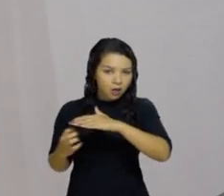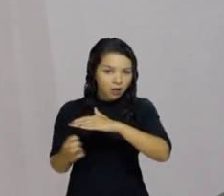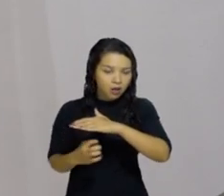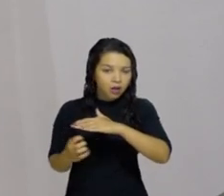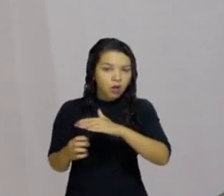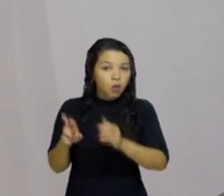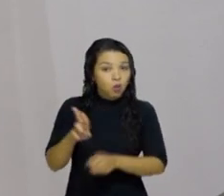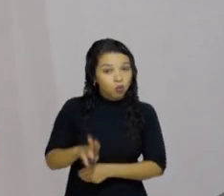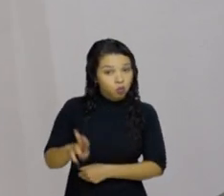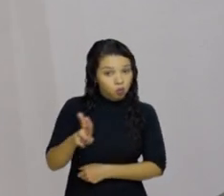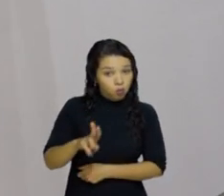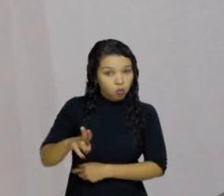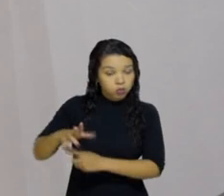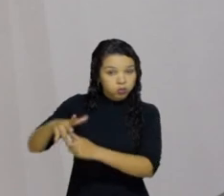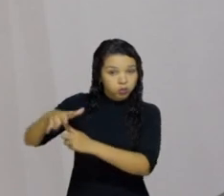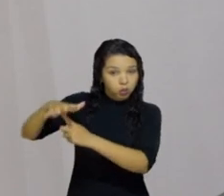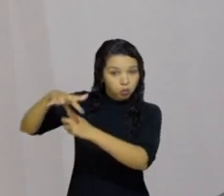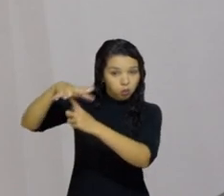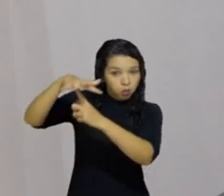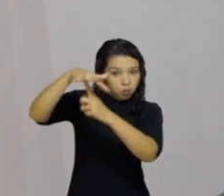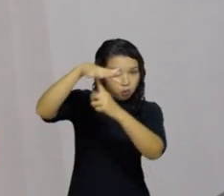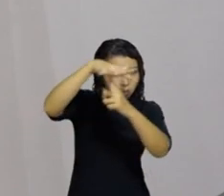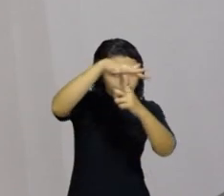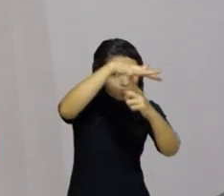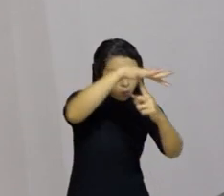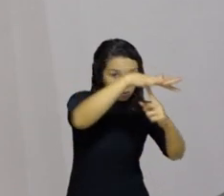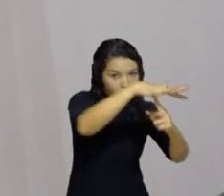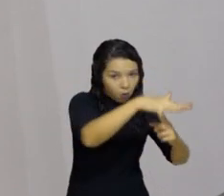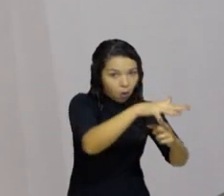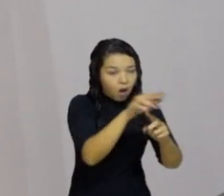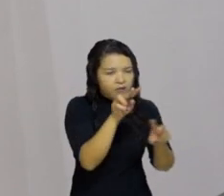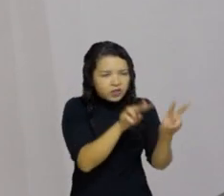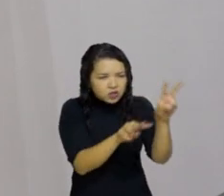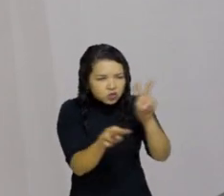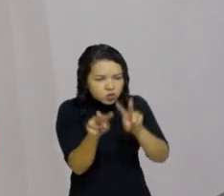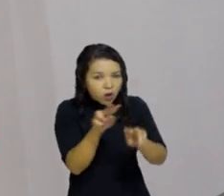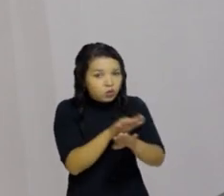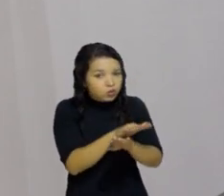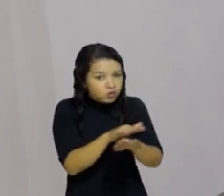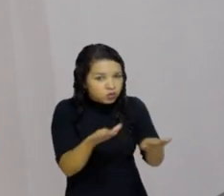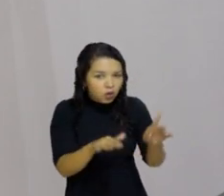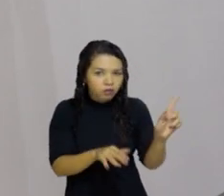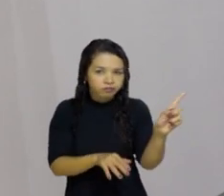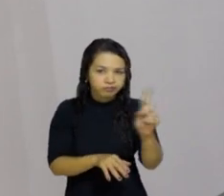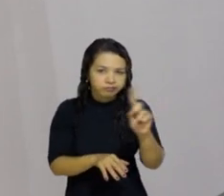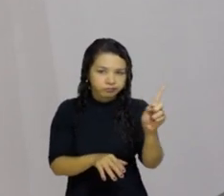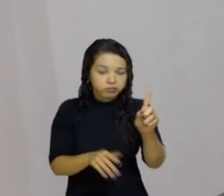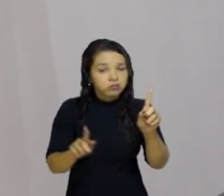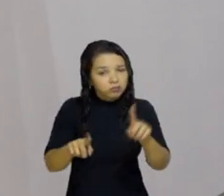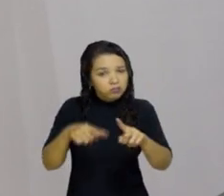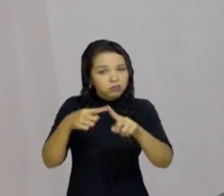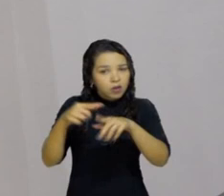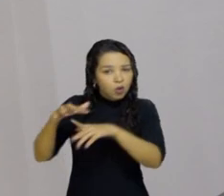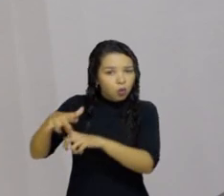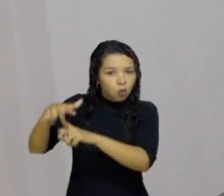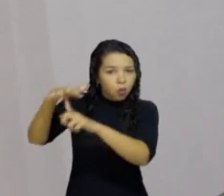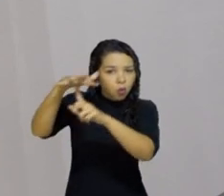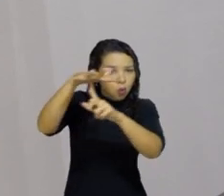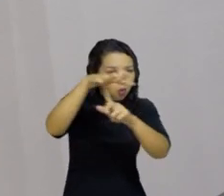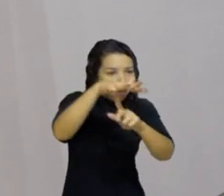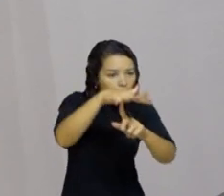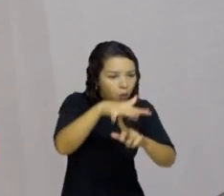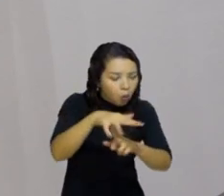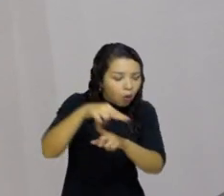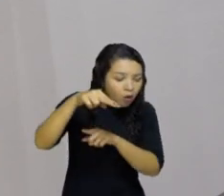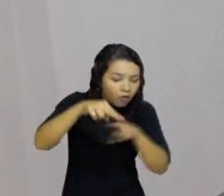uso de drones, além das inspeções visuais, na análise e classificação do grau de risco dos